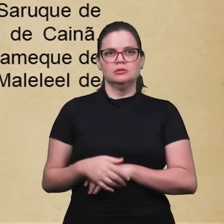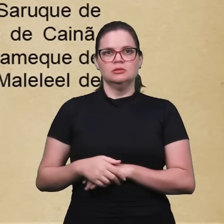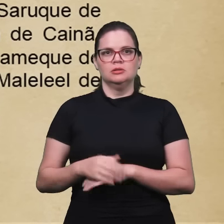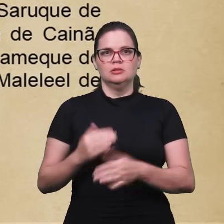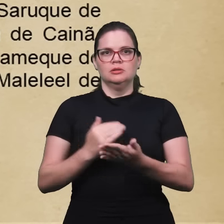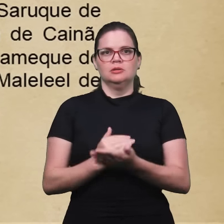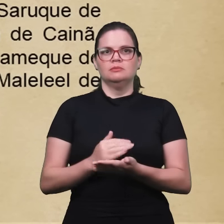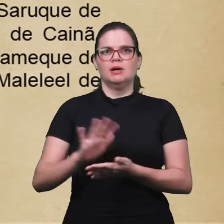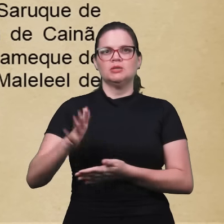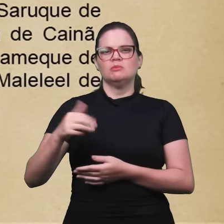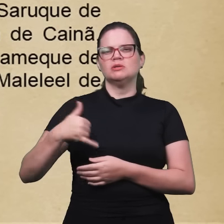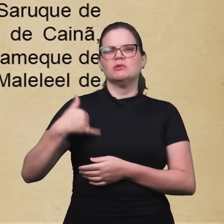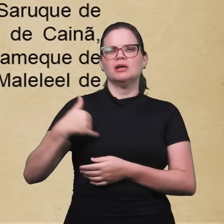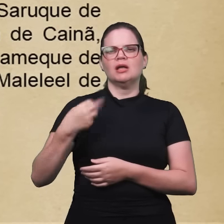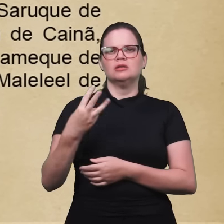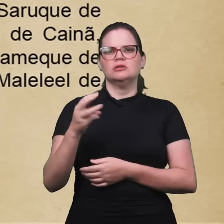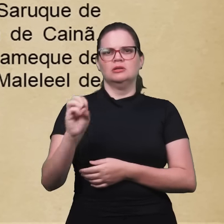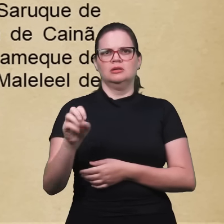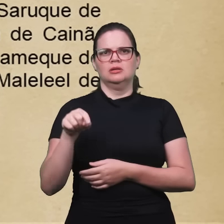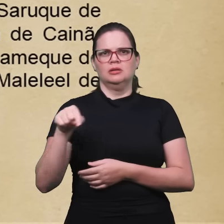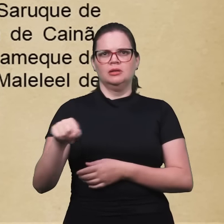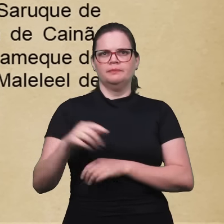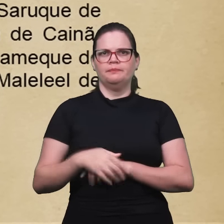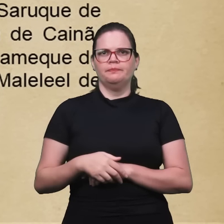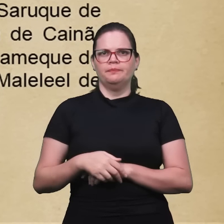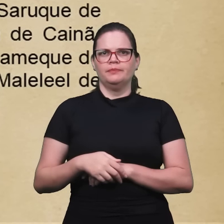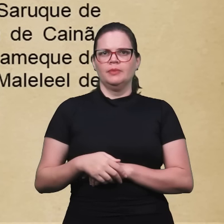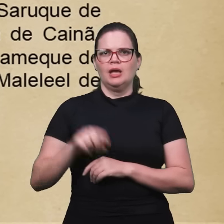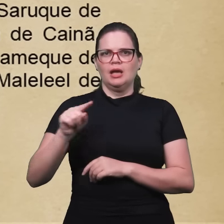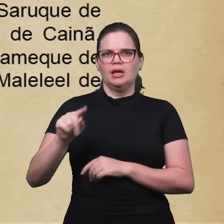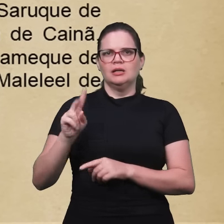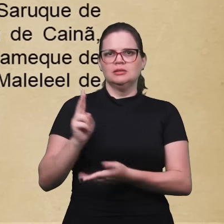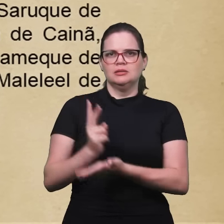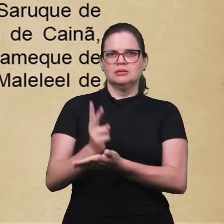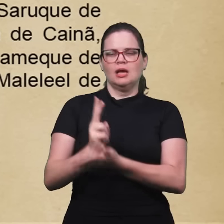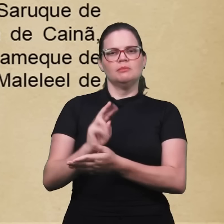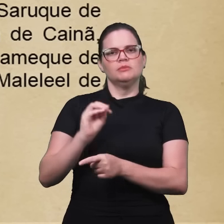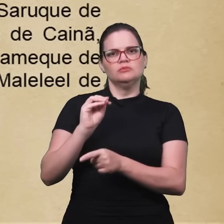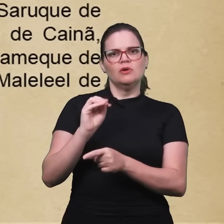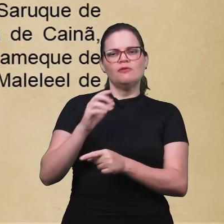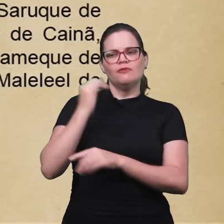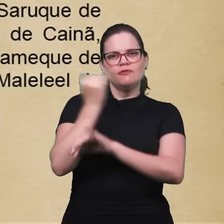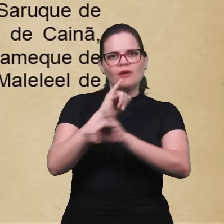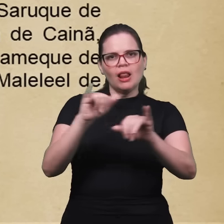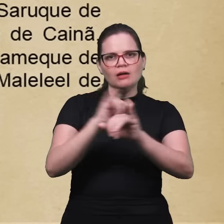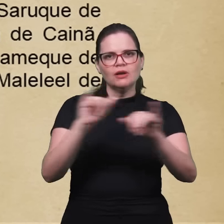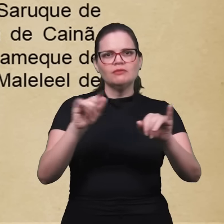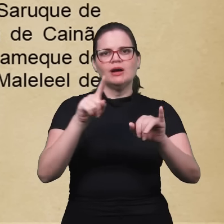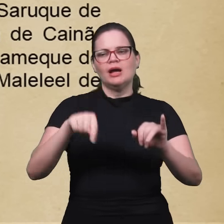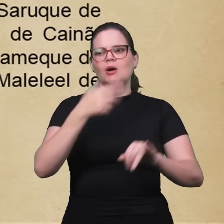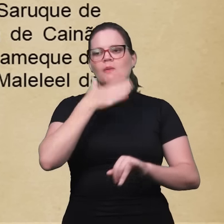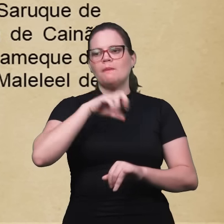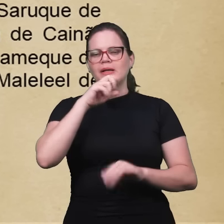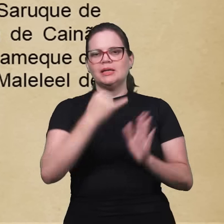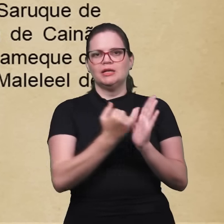de quase 30 anos, sendo, como se cuidava, filho de José e José de